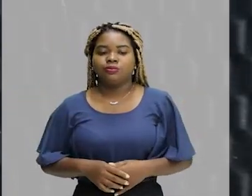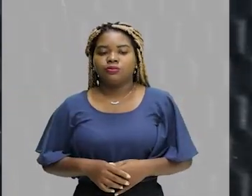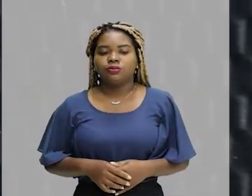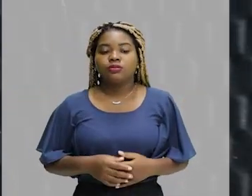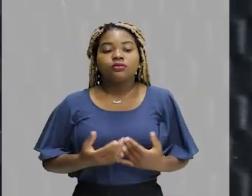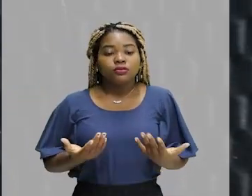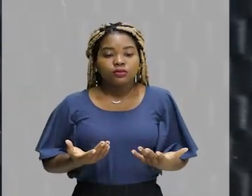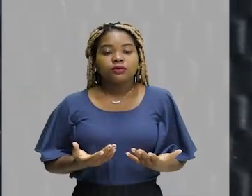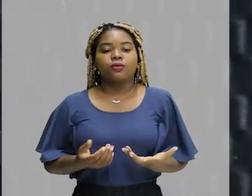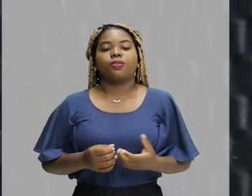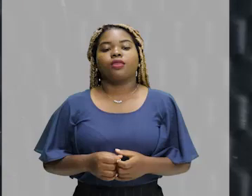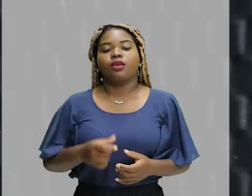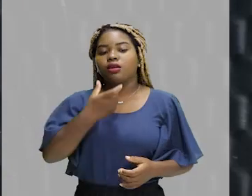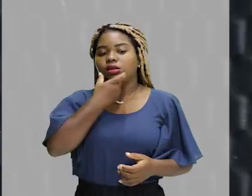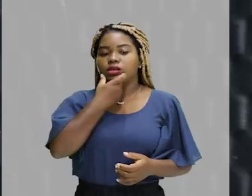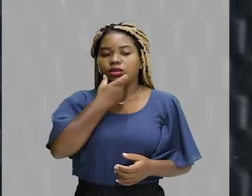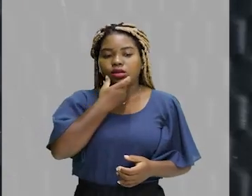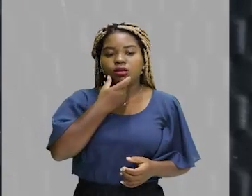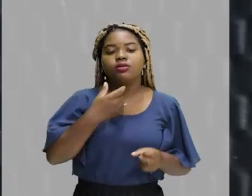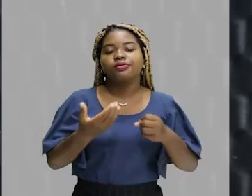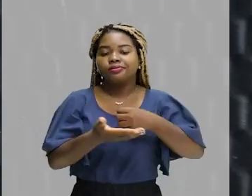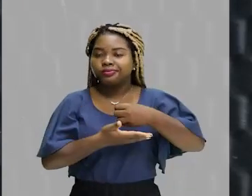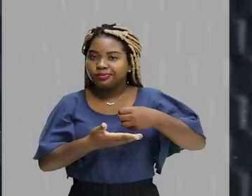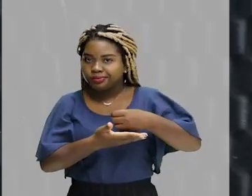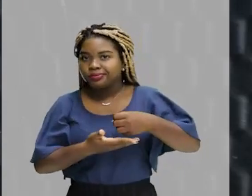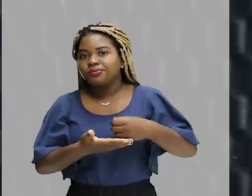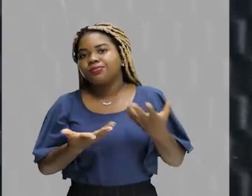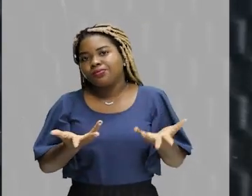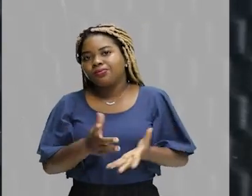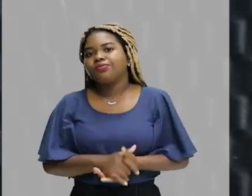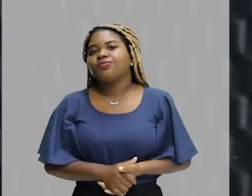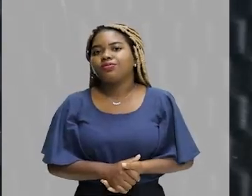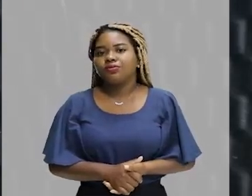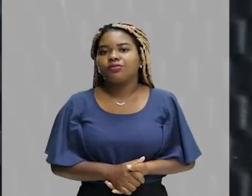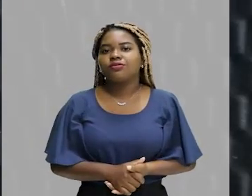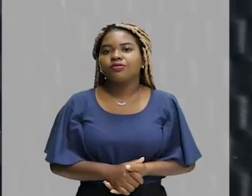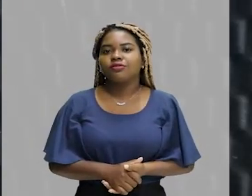é o berço da Revolução Industrial. Então, por questões